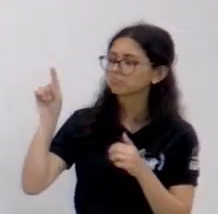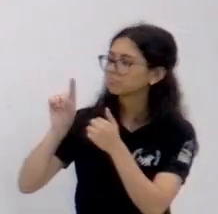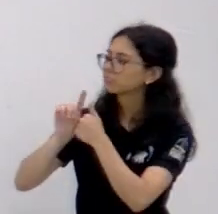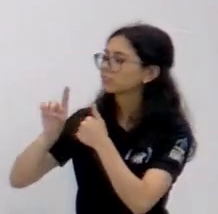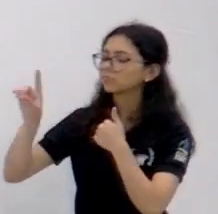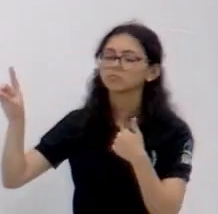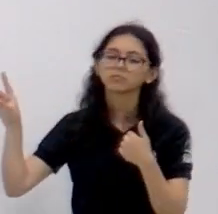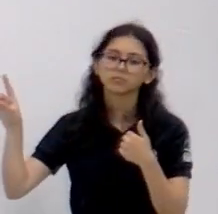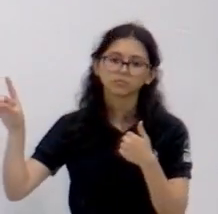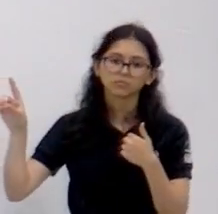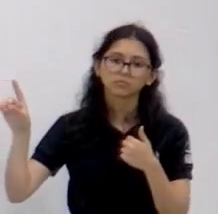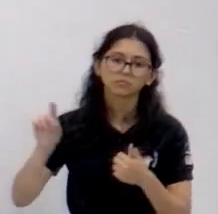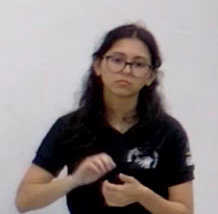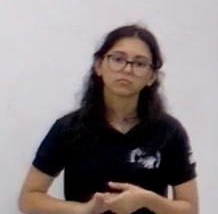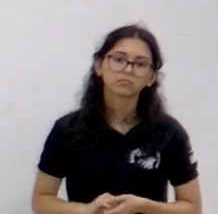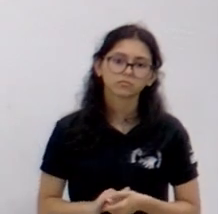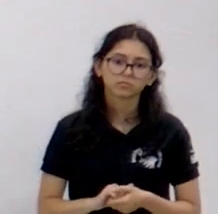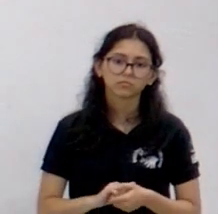de Deus,